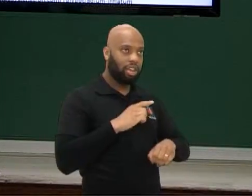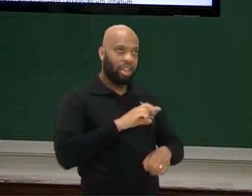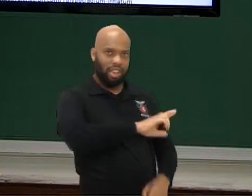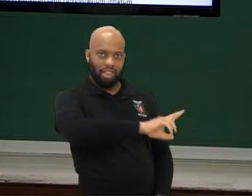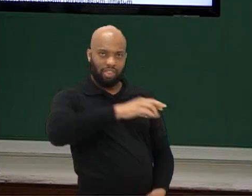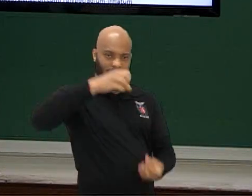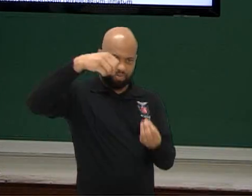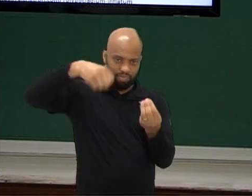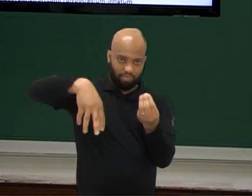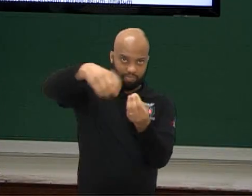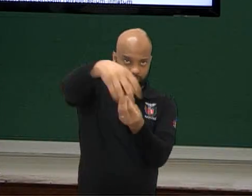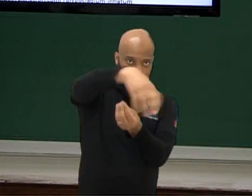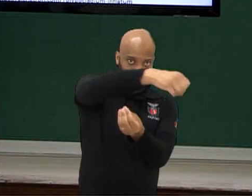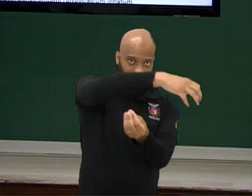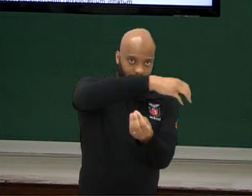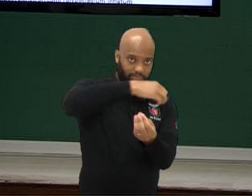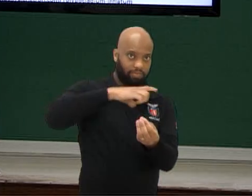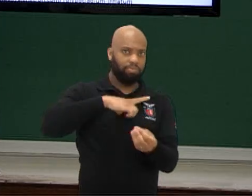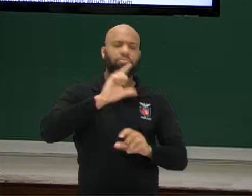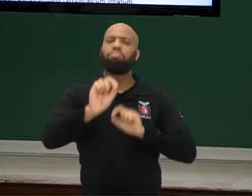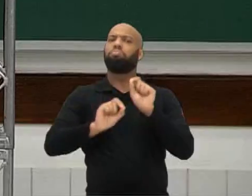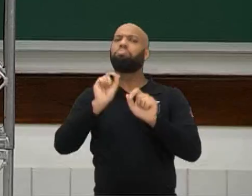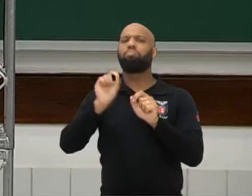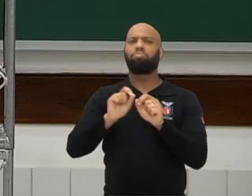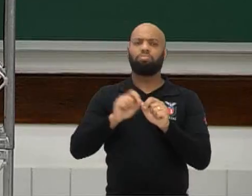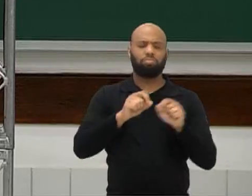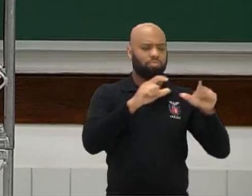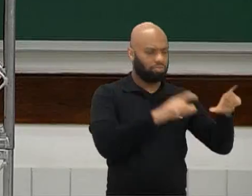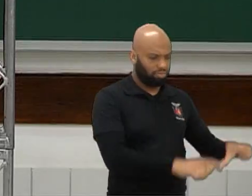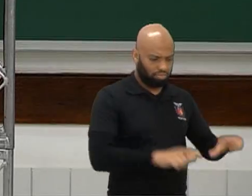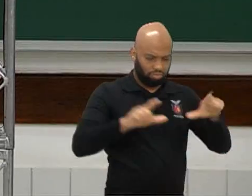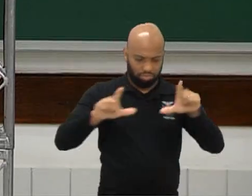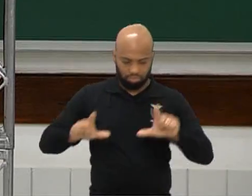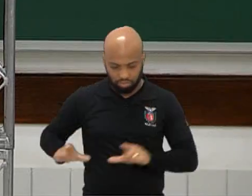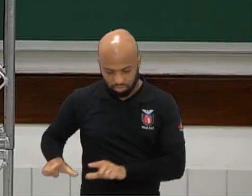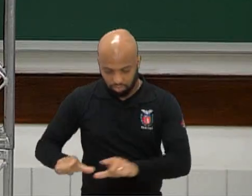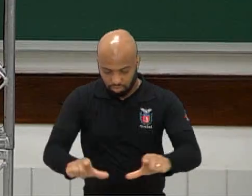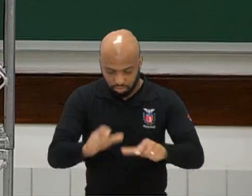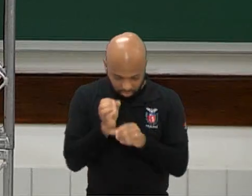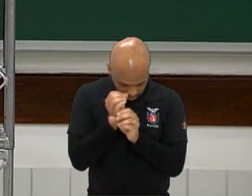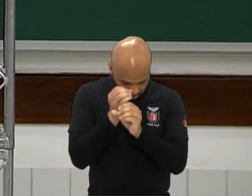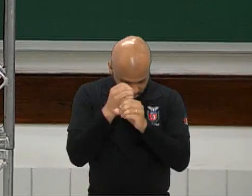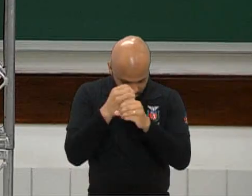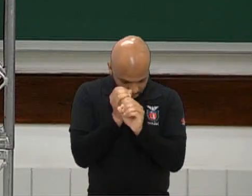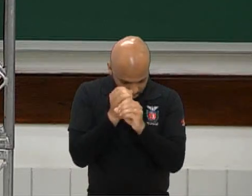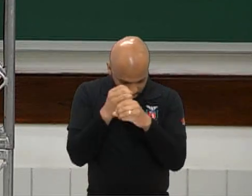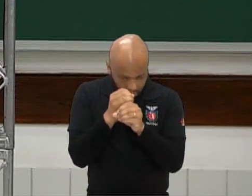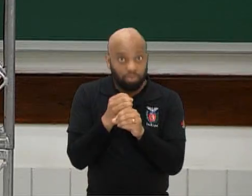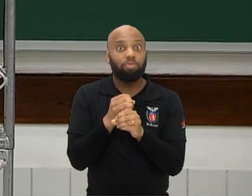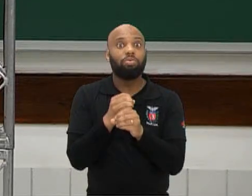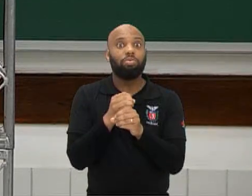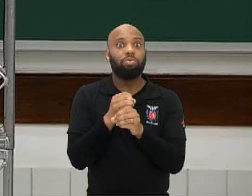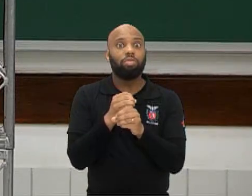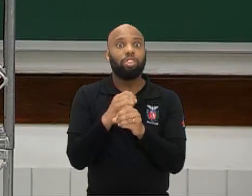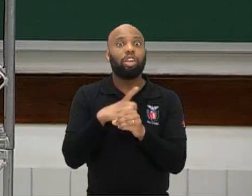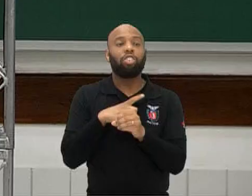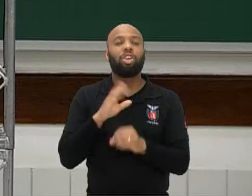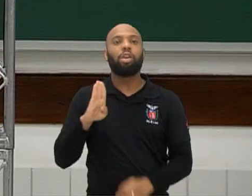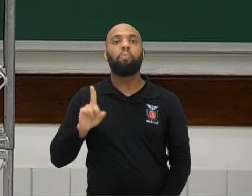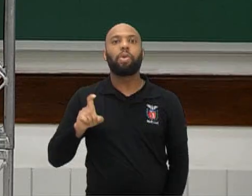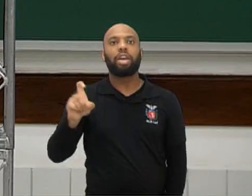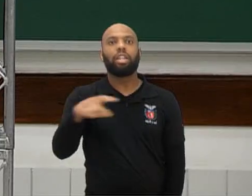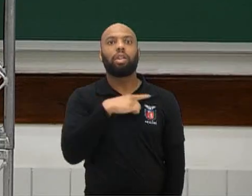de fungo nessa plaquinha? Aí o que ele fez? Pegou o microscópio e foi ver como é que estavam as bactérias. E as bactérias estavam